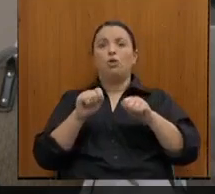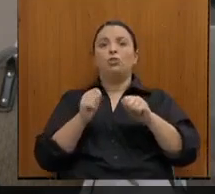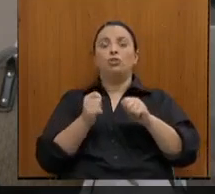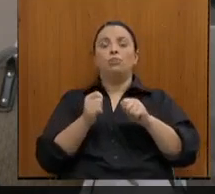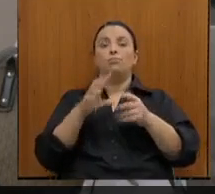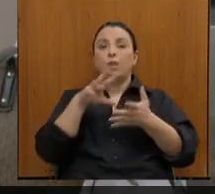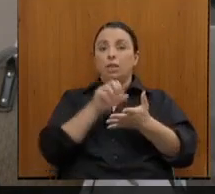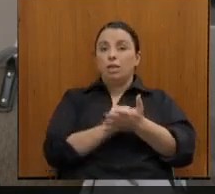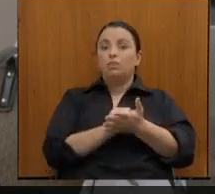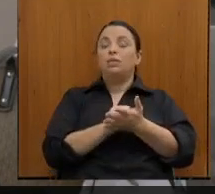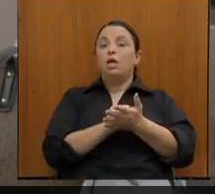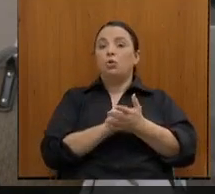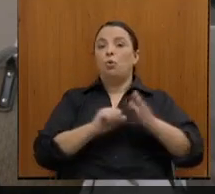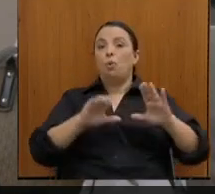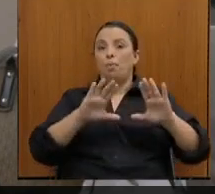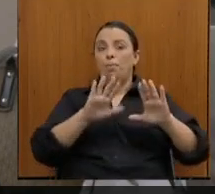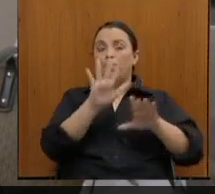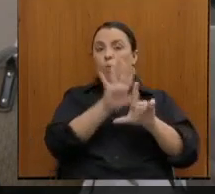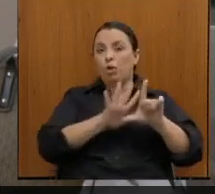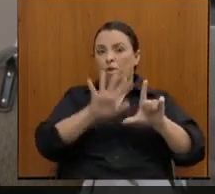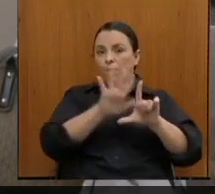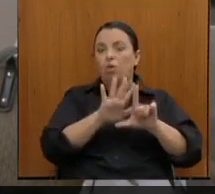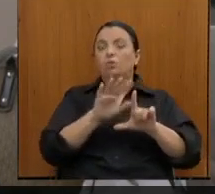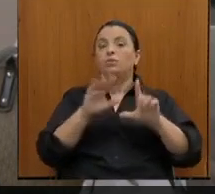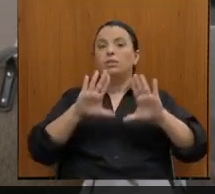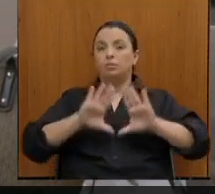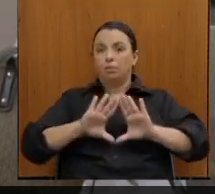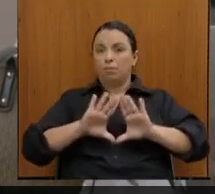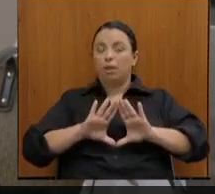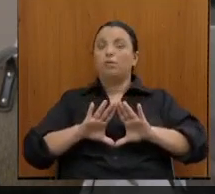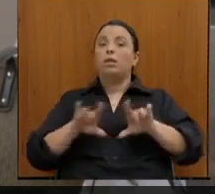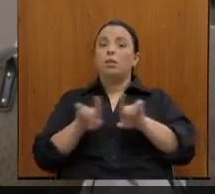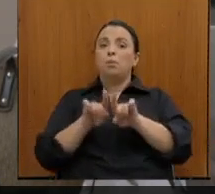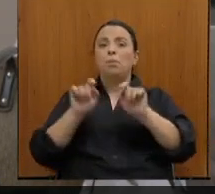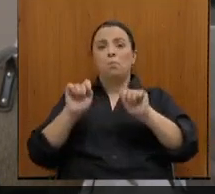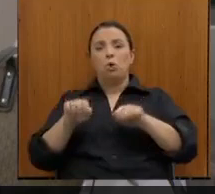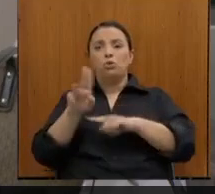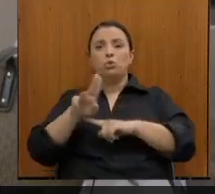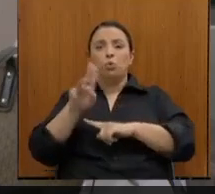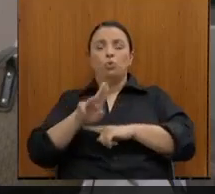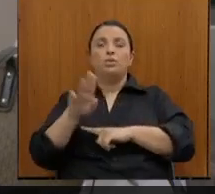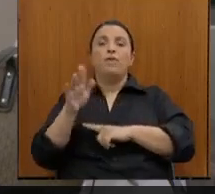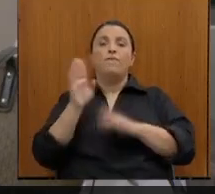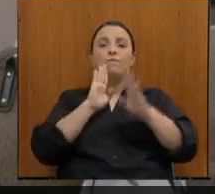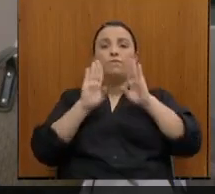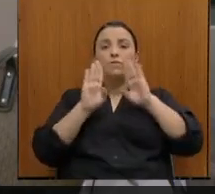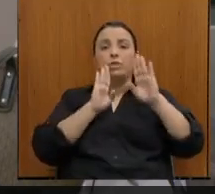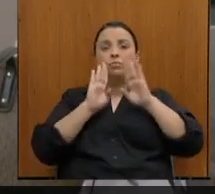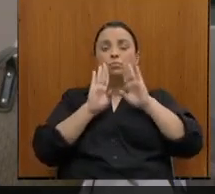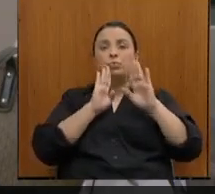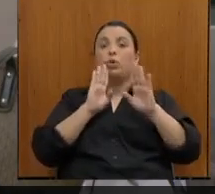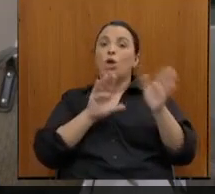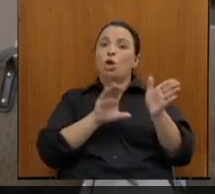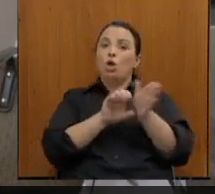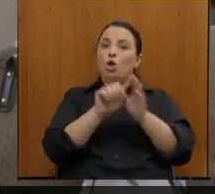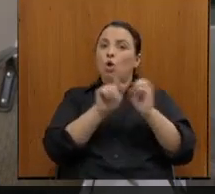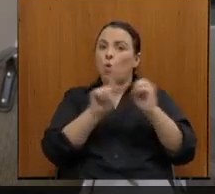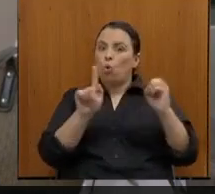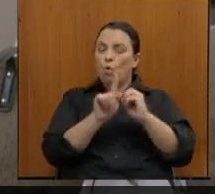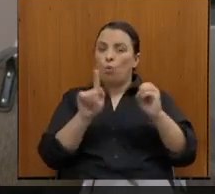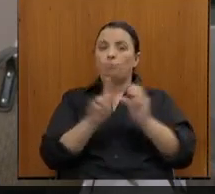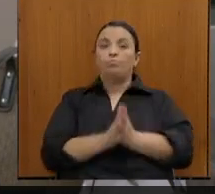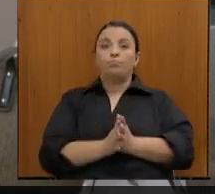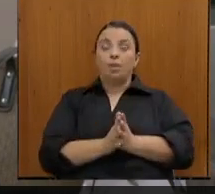login no portal da Assembleia o que pode ser feito também por meio de Contas do Facebook ou do Google as perguntas serão